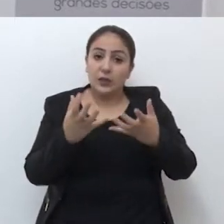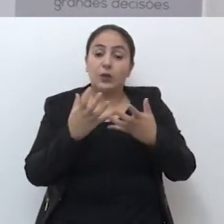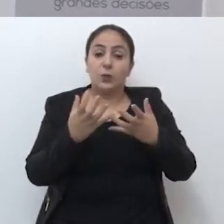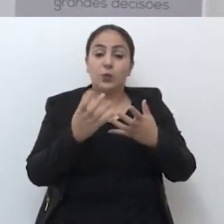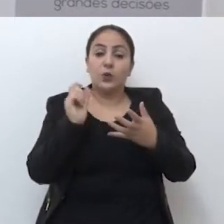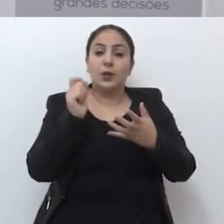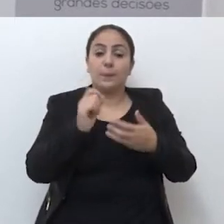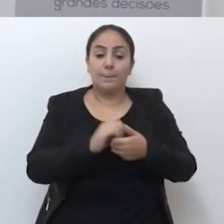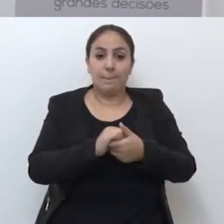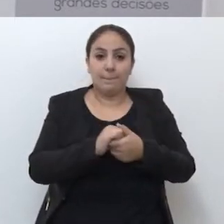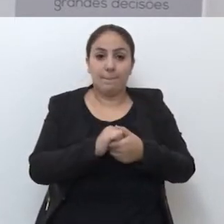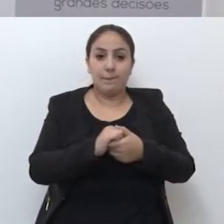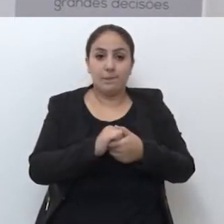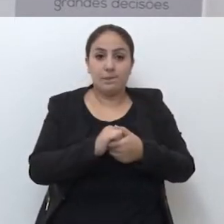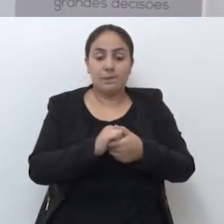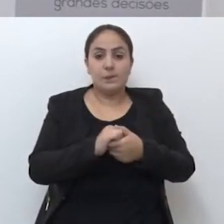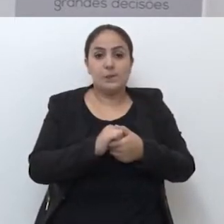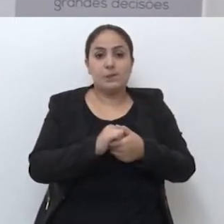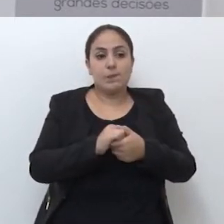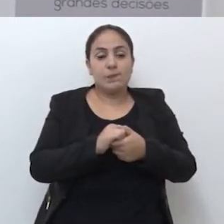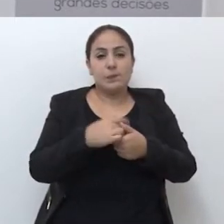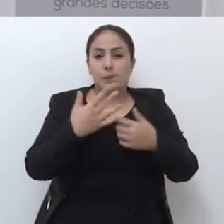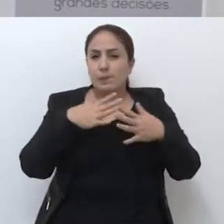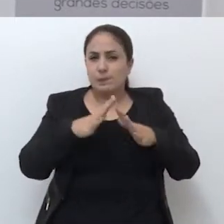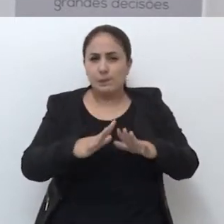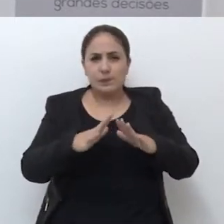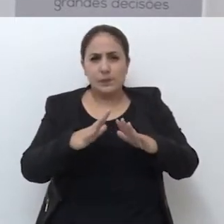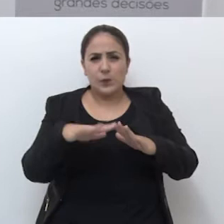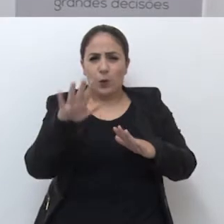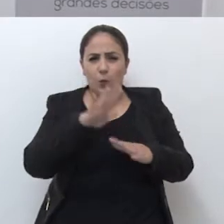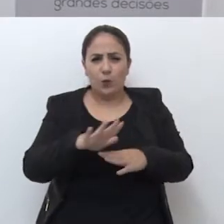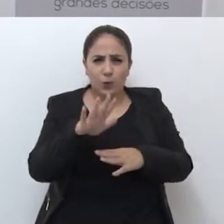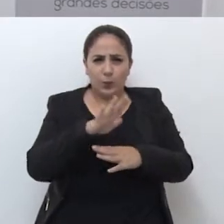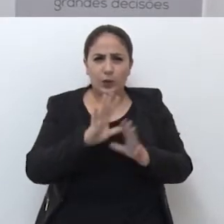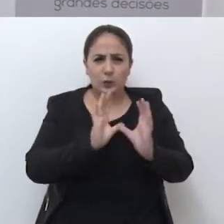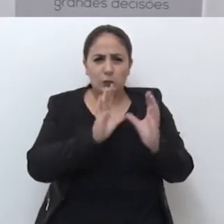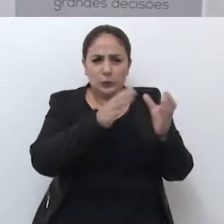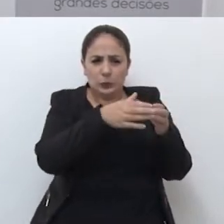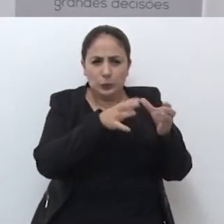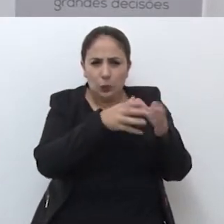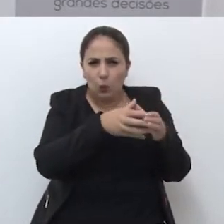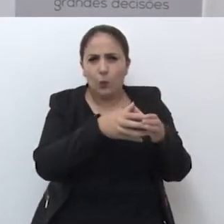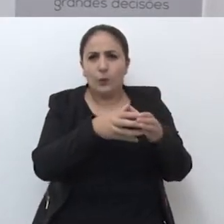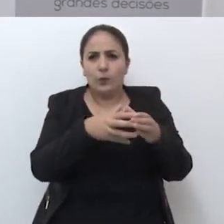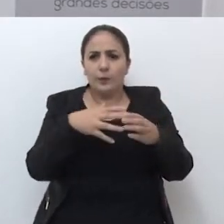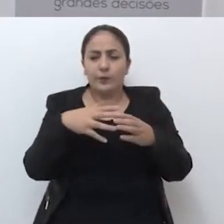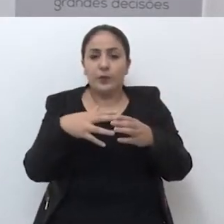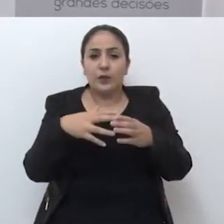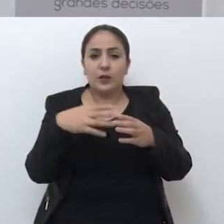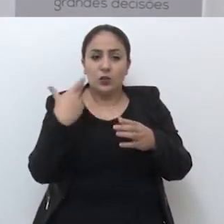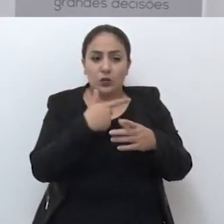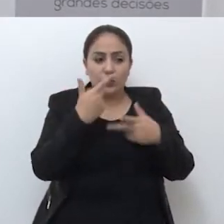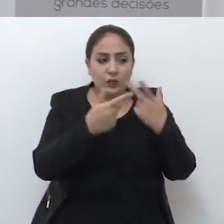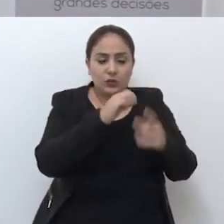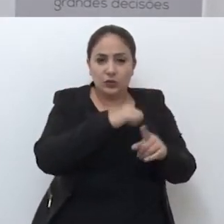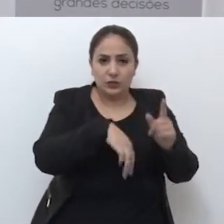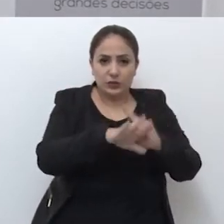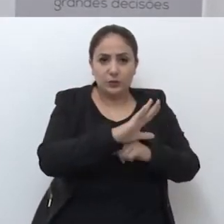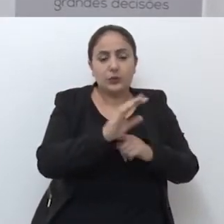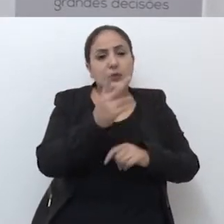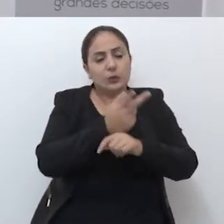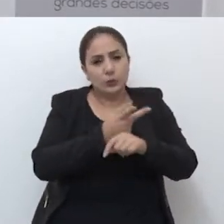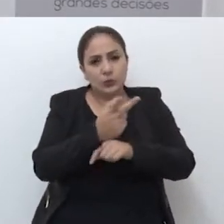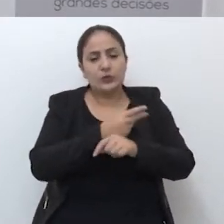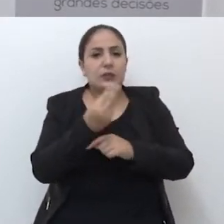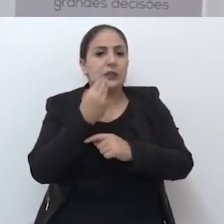Pelo contrário, o pensamento político conservador se opõe ao movimento totalitário, coletivista, que nós popularmente chamamos de socialismo, e